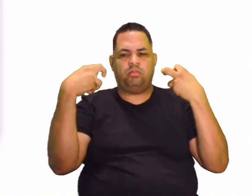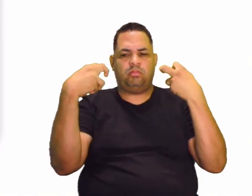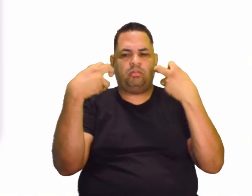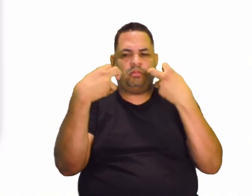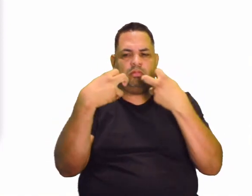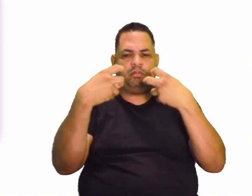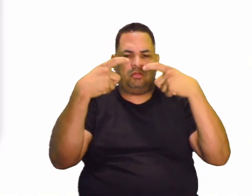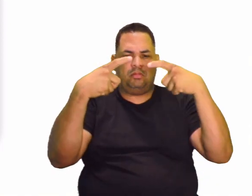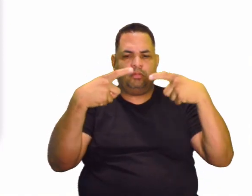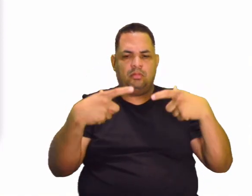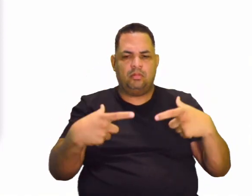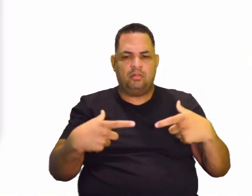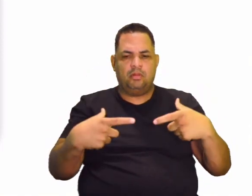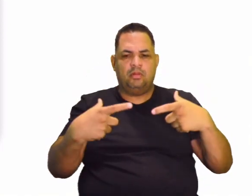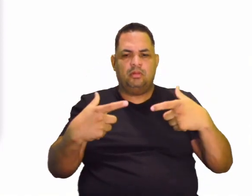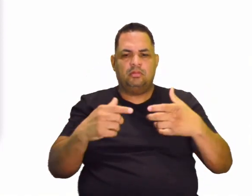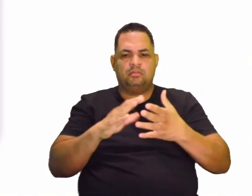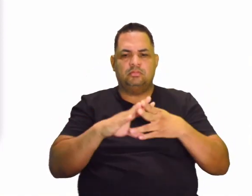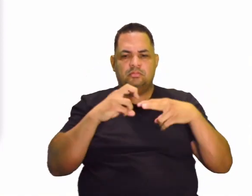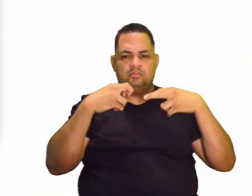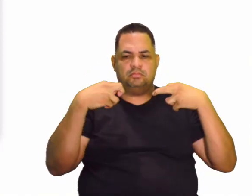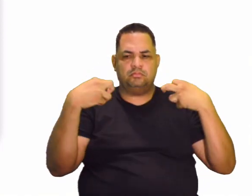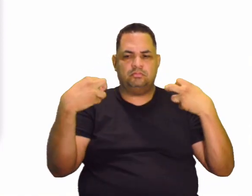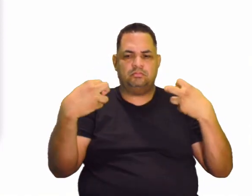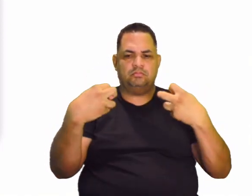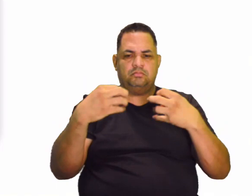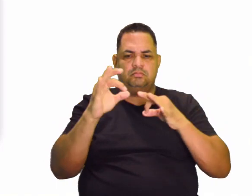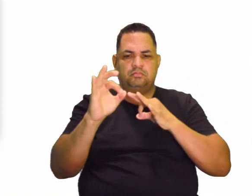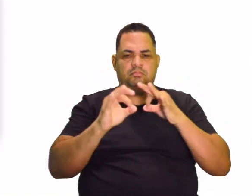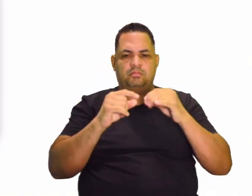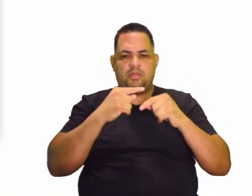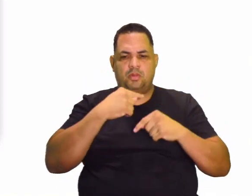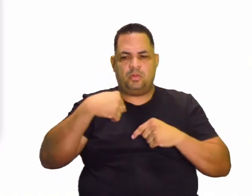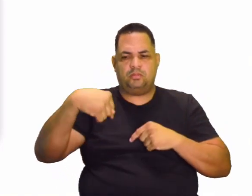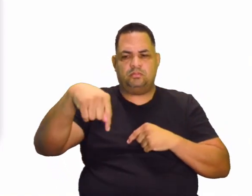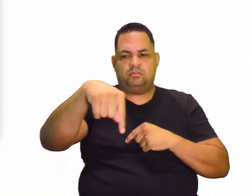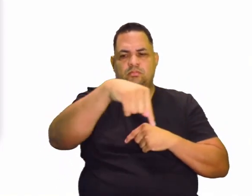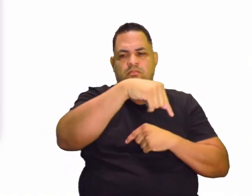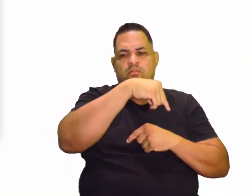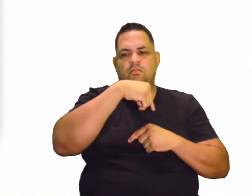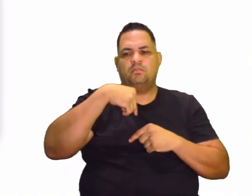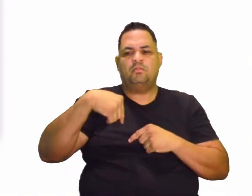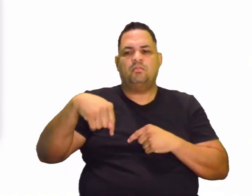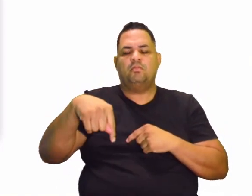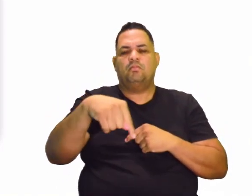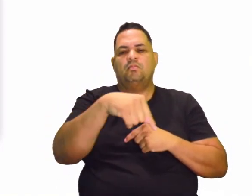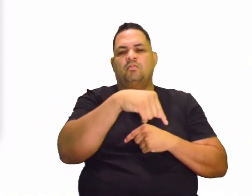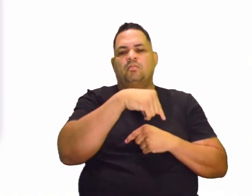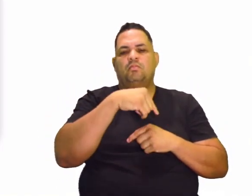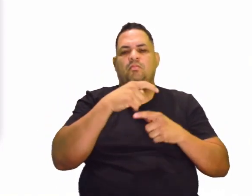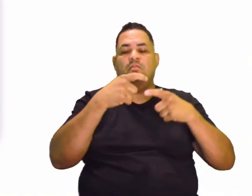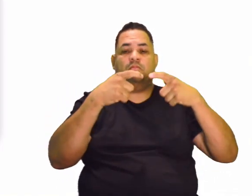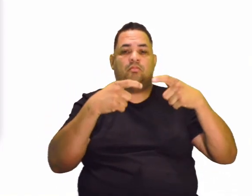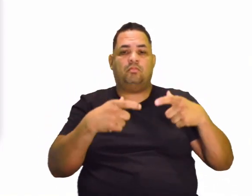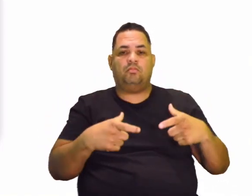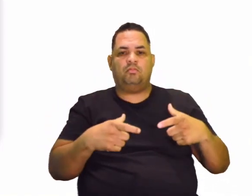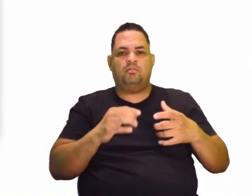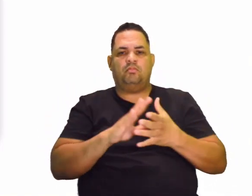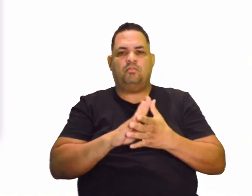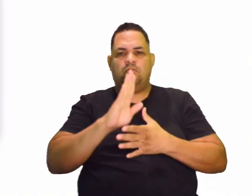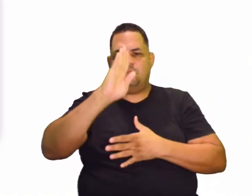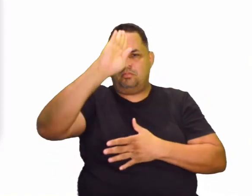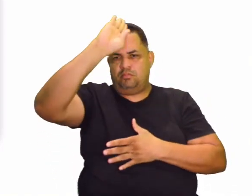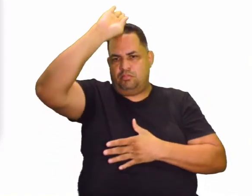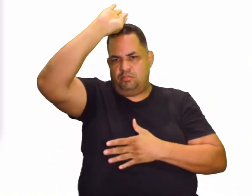local, essa arena aí, em forma de círculo, foi um local onde os romanos,